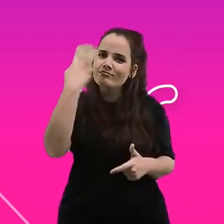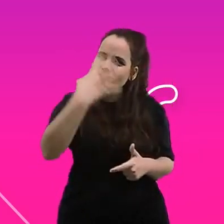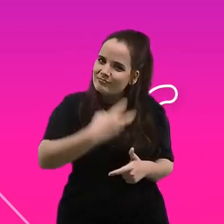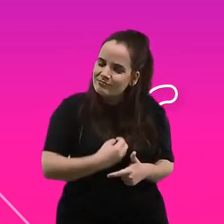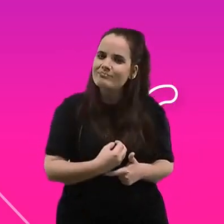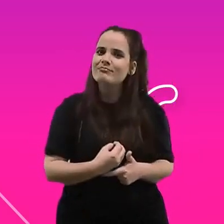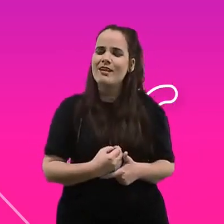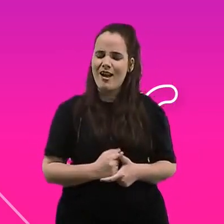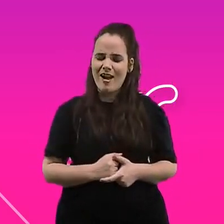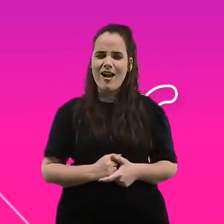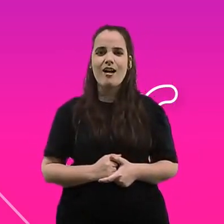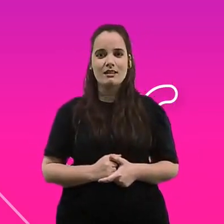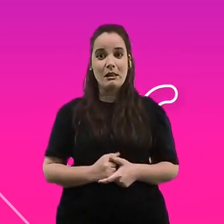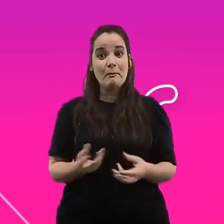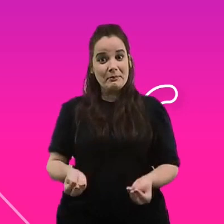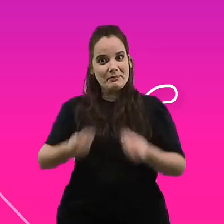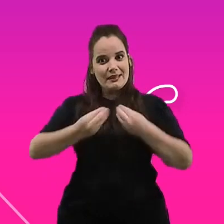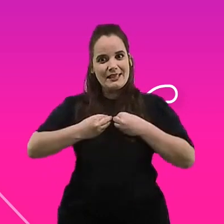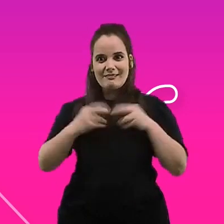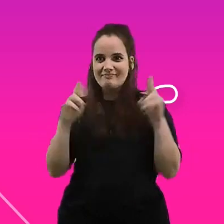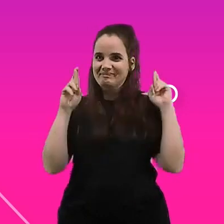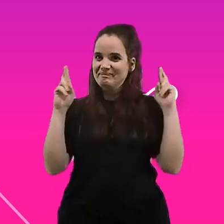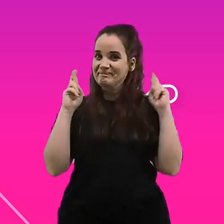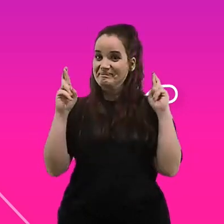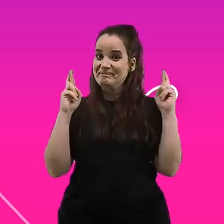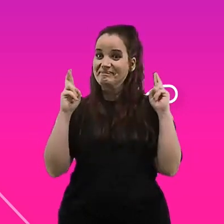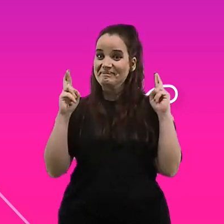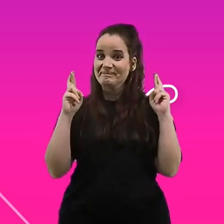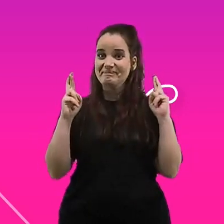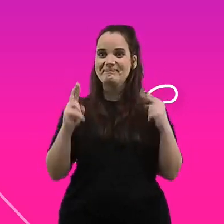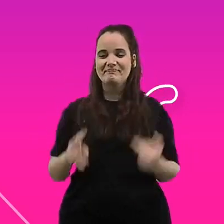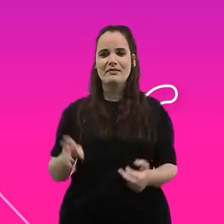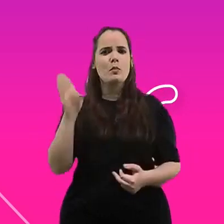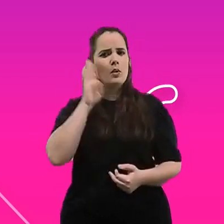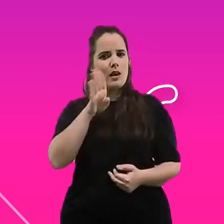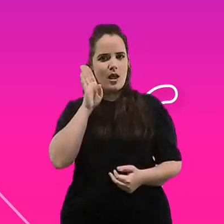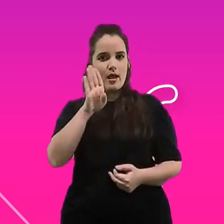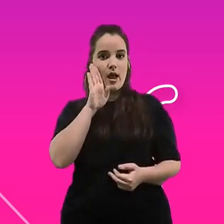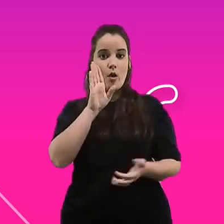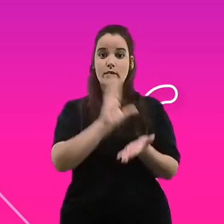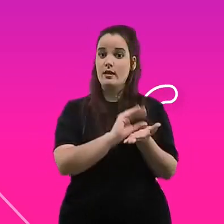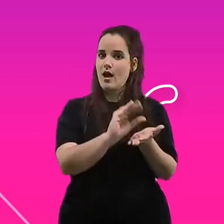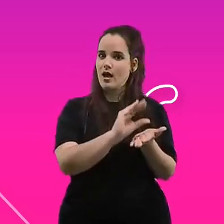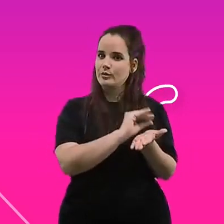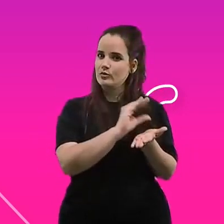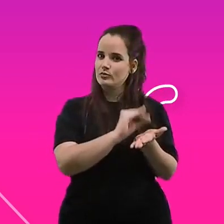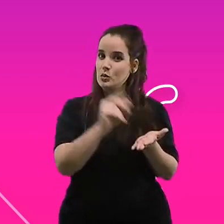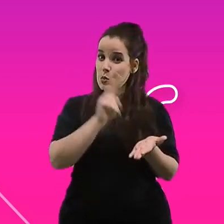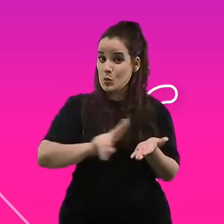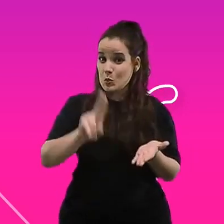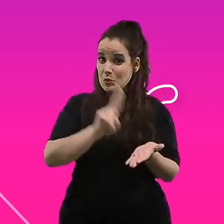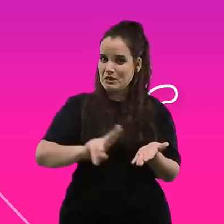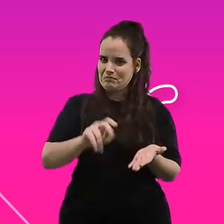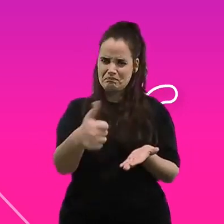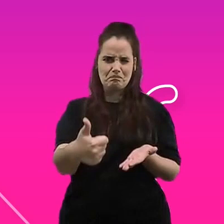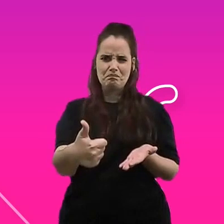eu acho. Acho que é um ótimo jeito de usar dados. Parabéns, parabéns pelo lindo trabalho. Fernanda,